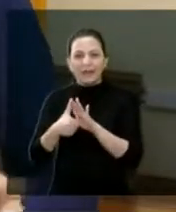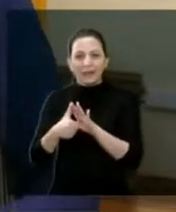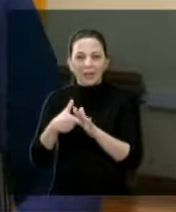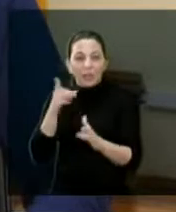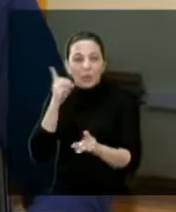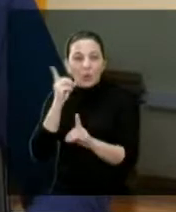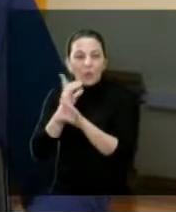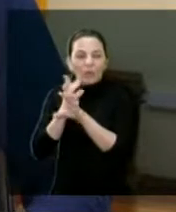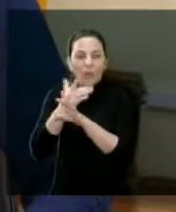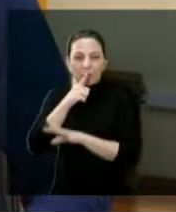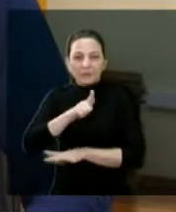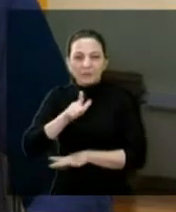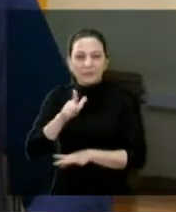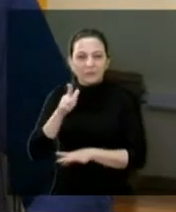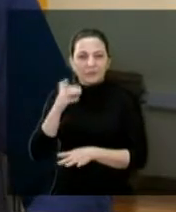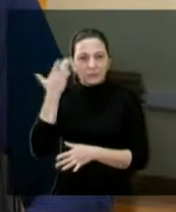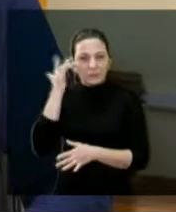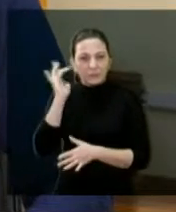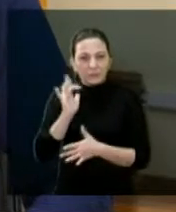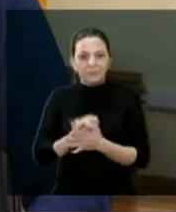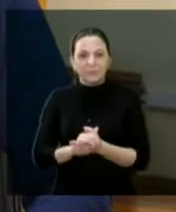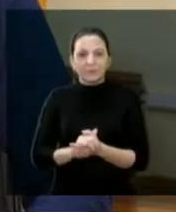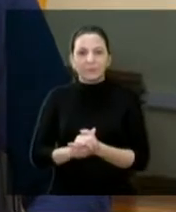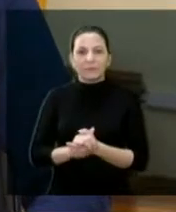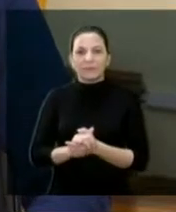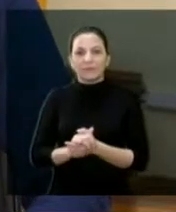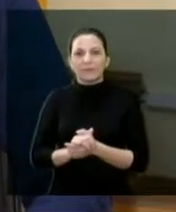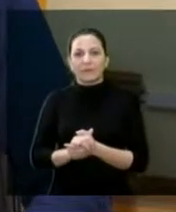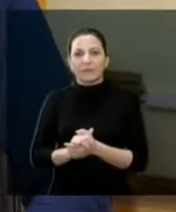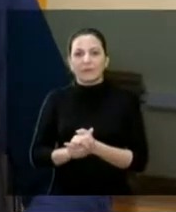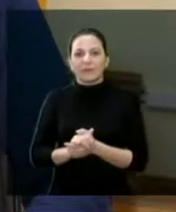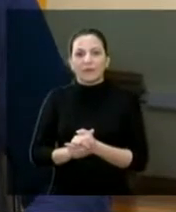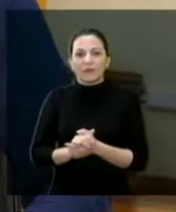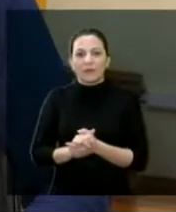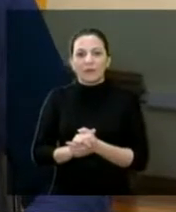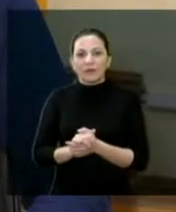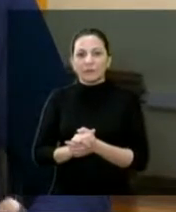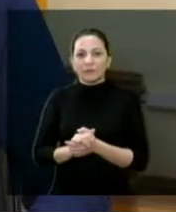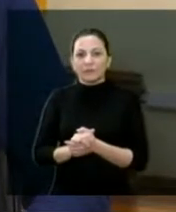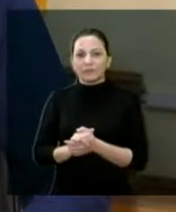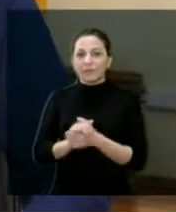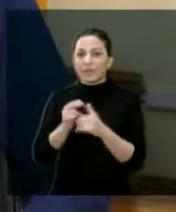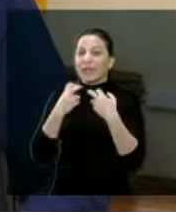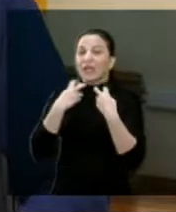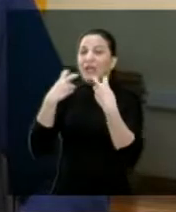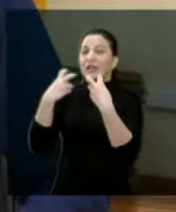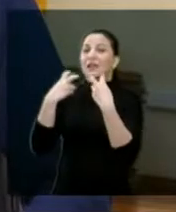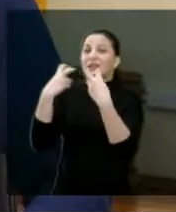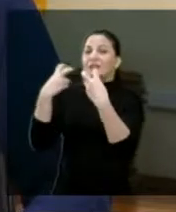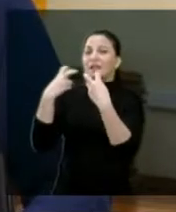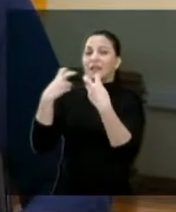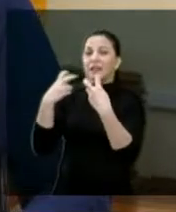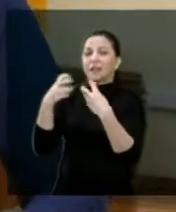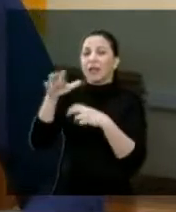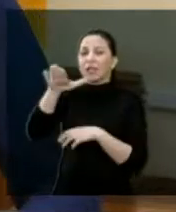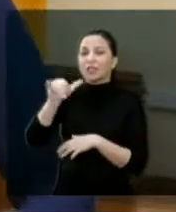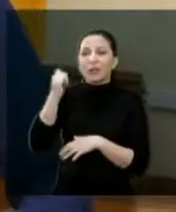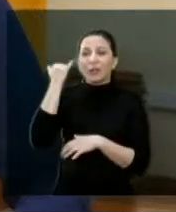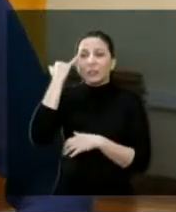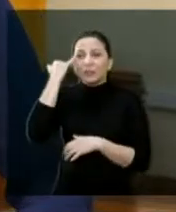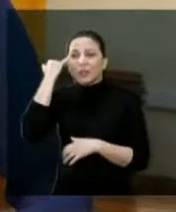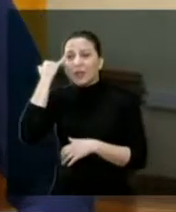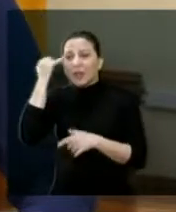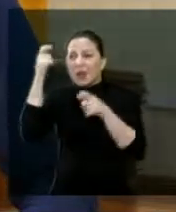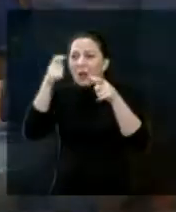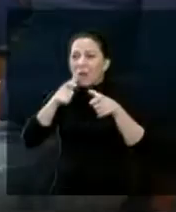lá? Puseram. Eu lembro que era mais ou menos assim, né? Um cara grita lá do fundo, ei, japonês, onde você vai, né?